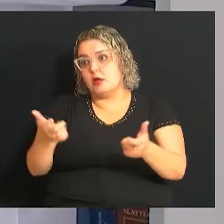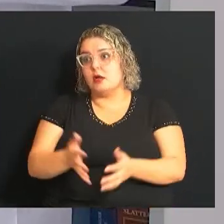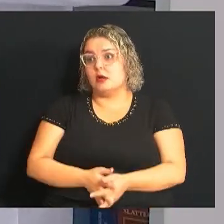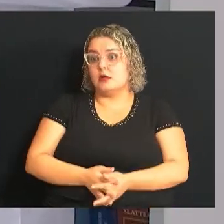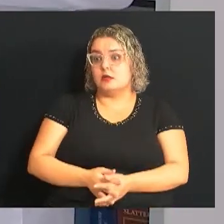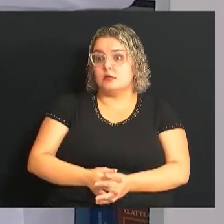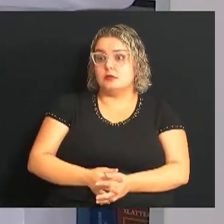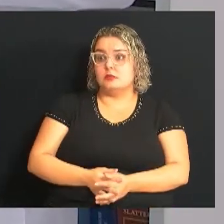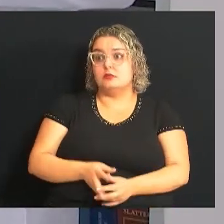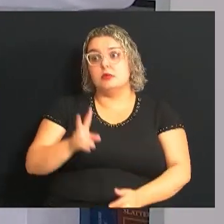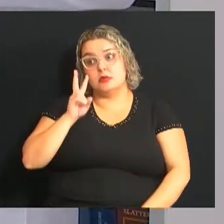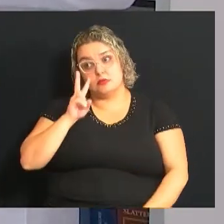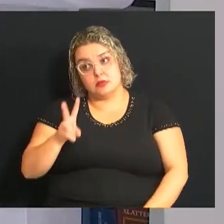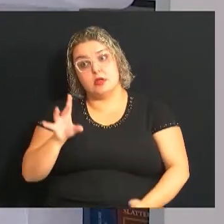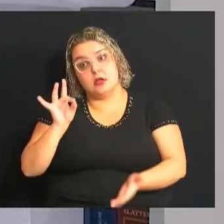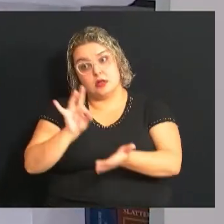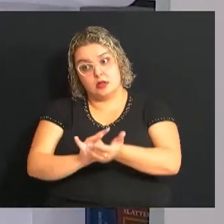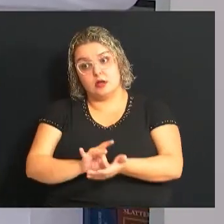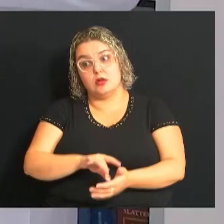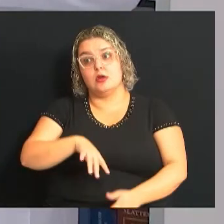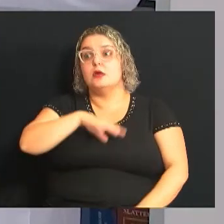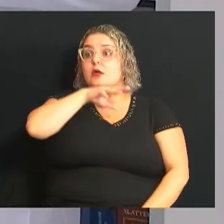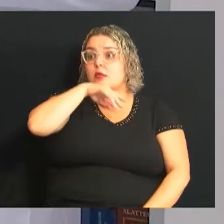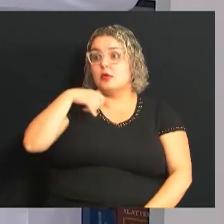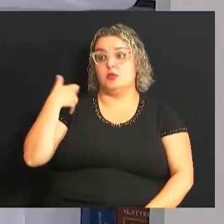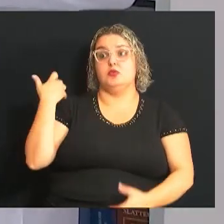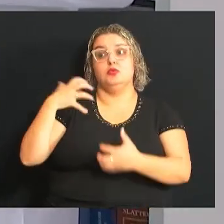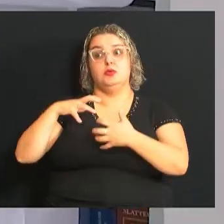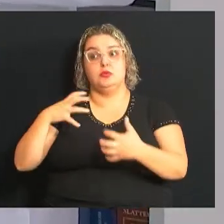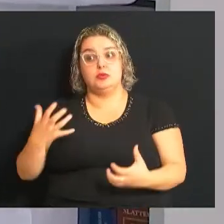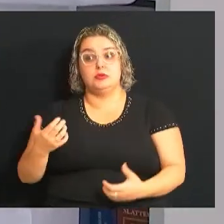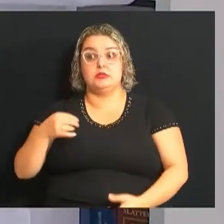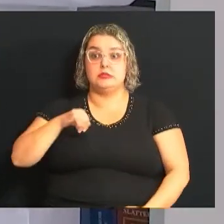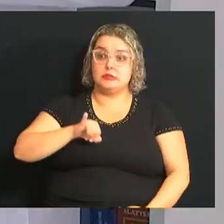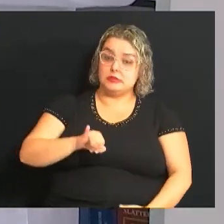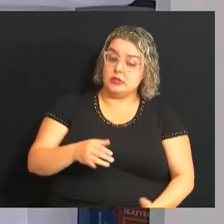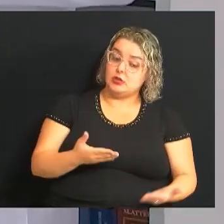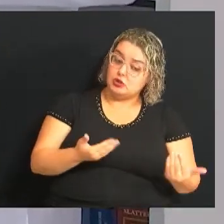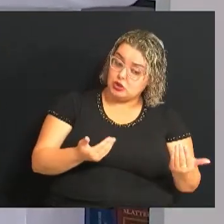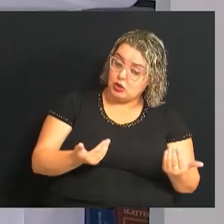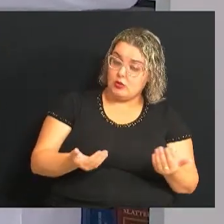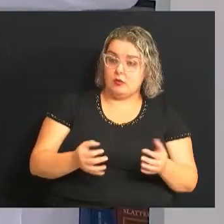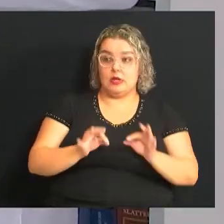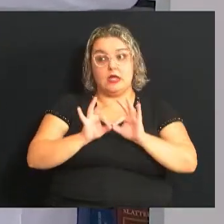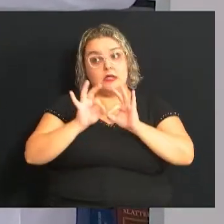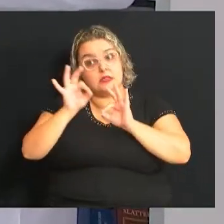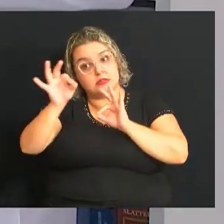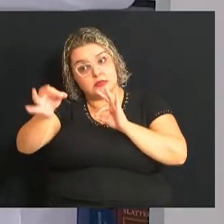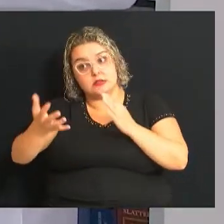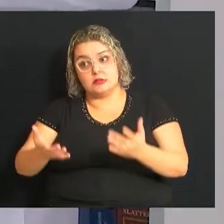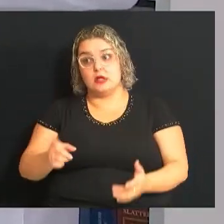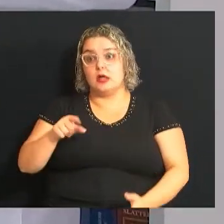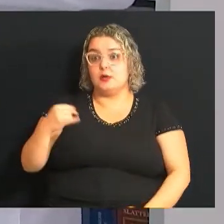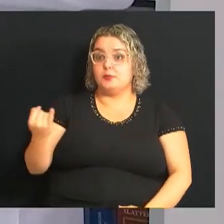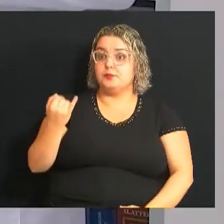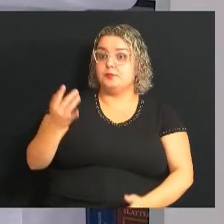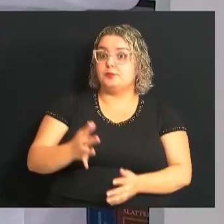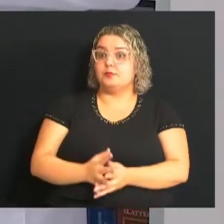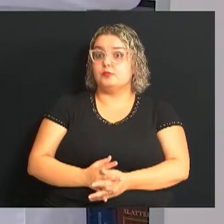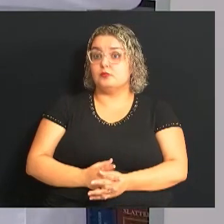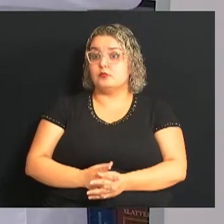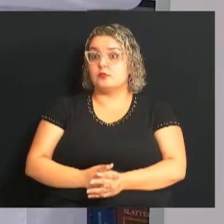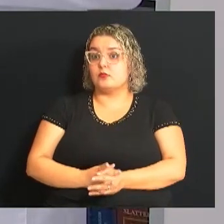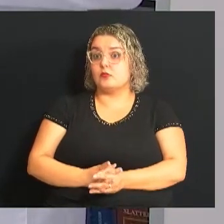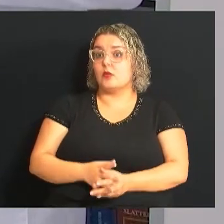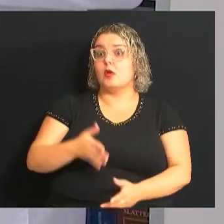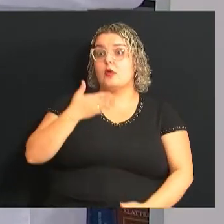ver a real necessidade do seu animal, se ele é um animal idoso, se ele é um animal jovem, a distância, né? É bem importante. Então, melhor não